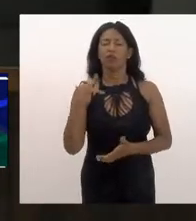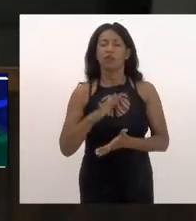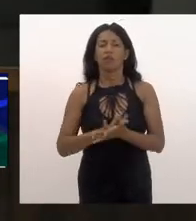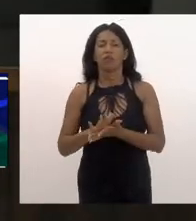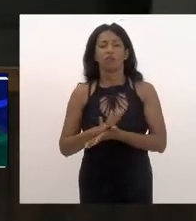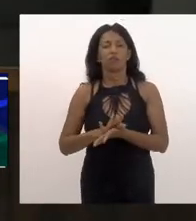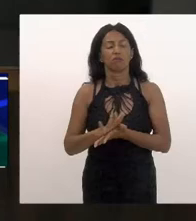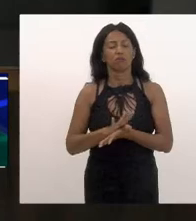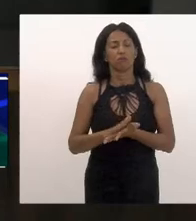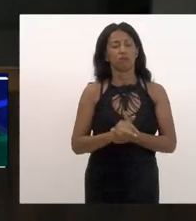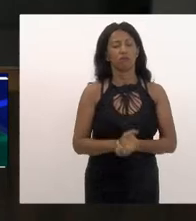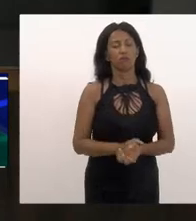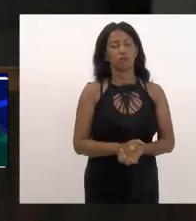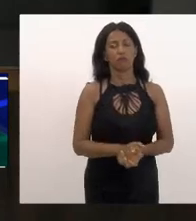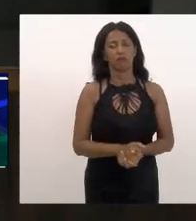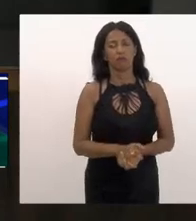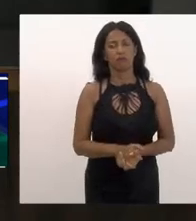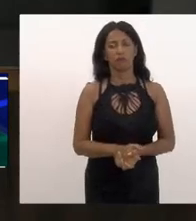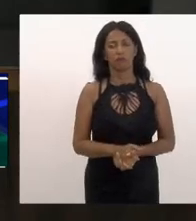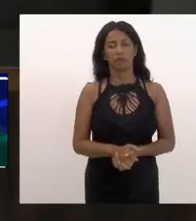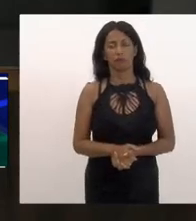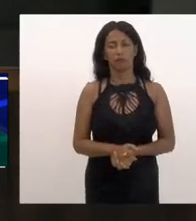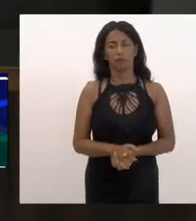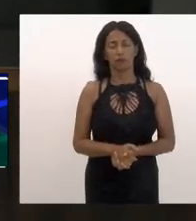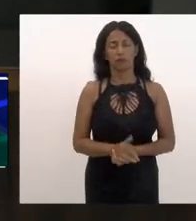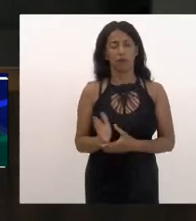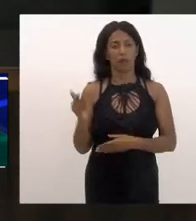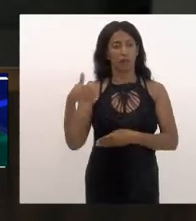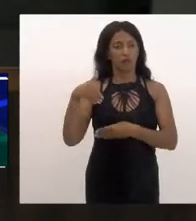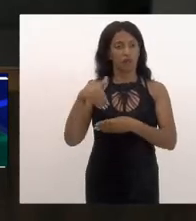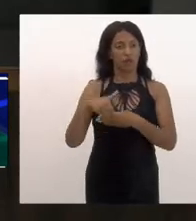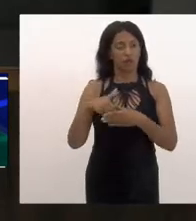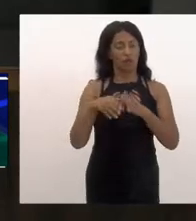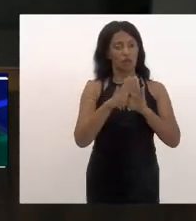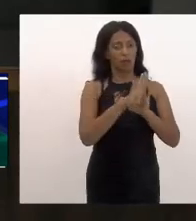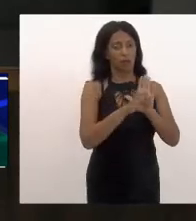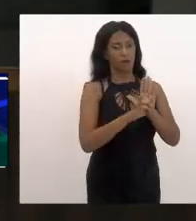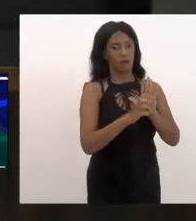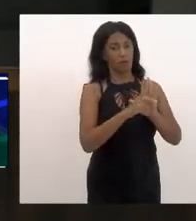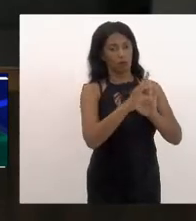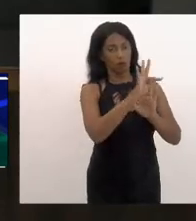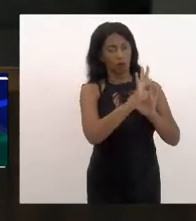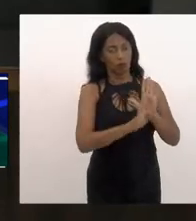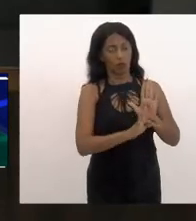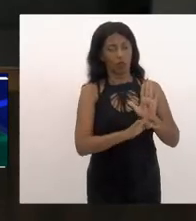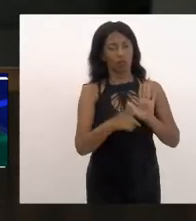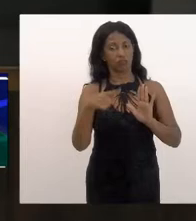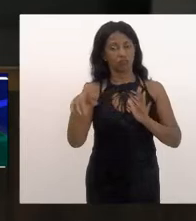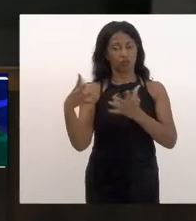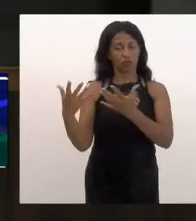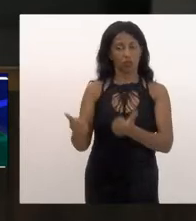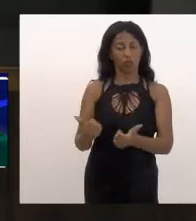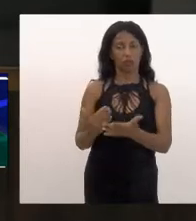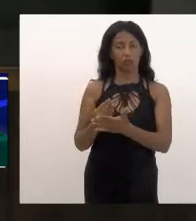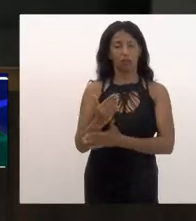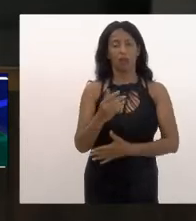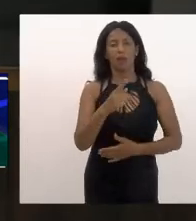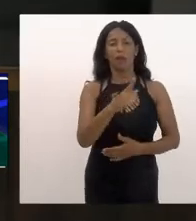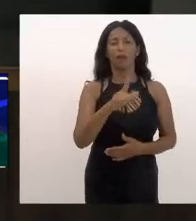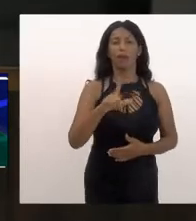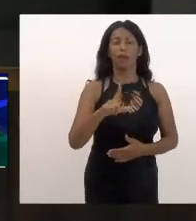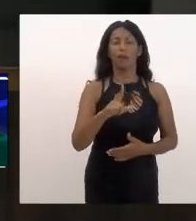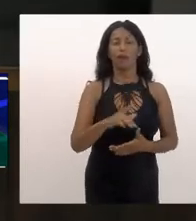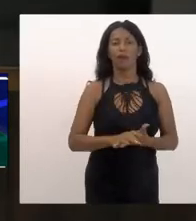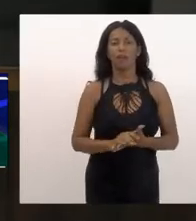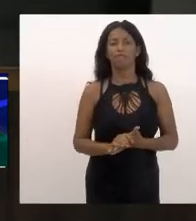discutir, encerra da discussão. Em votação, a emenda de redação. Os senhores que aprovam, permaneçam como estão aprovados. Em votação, projeto assim